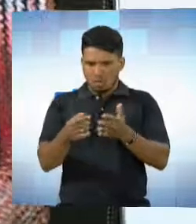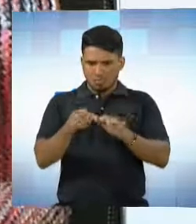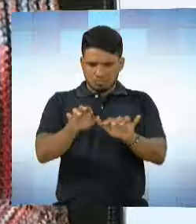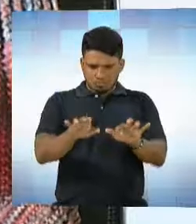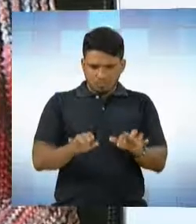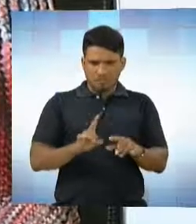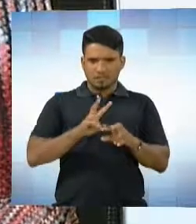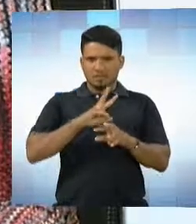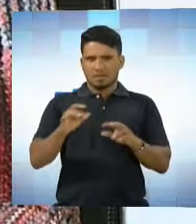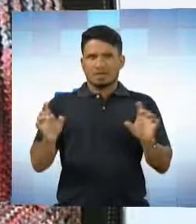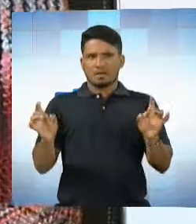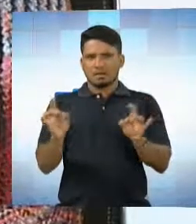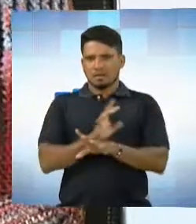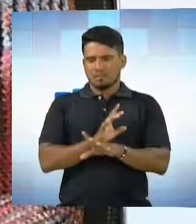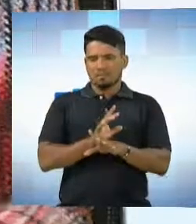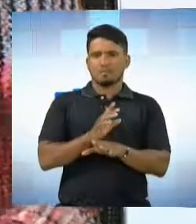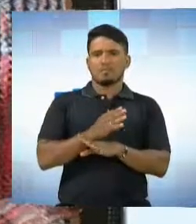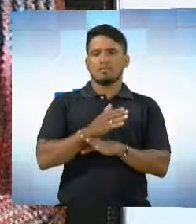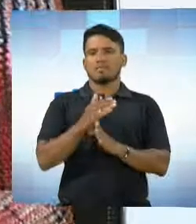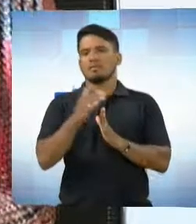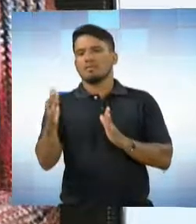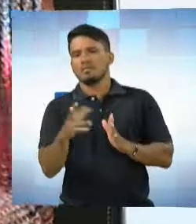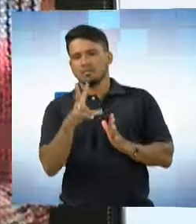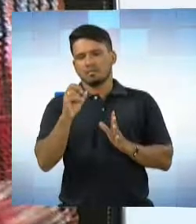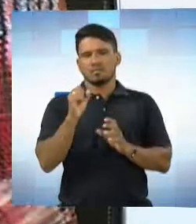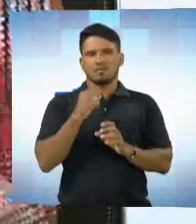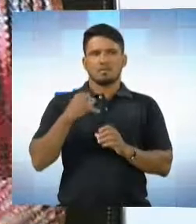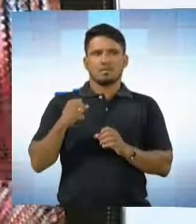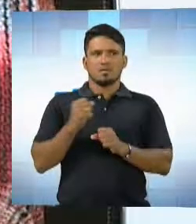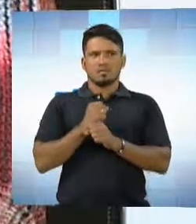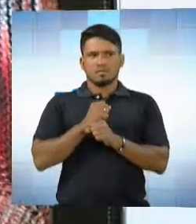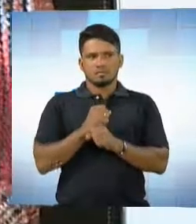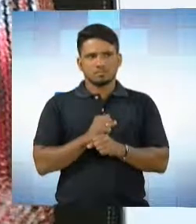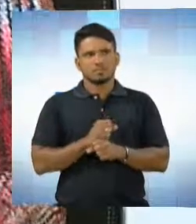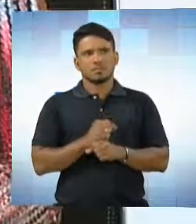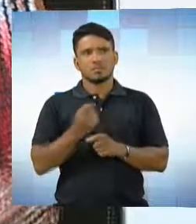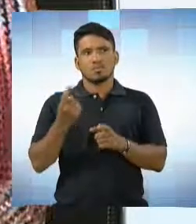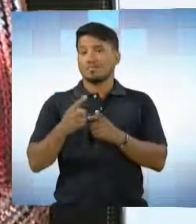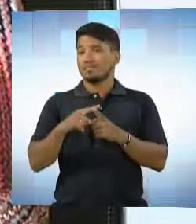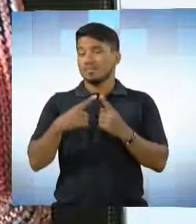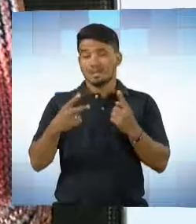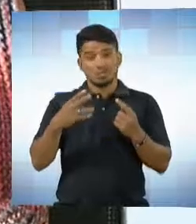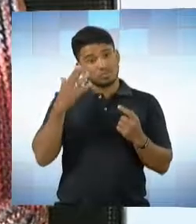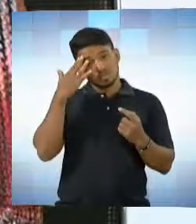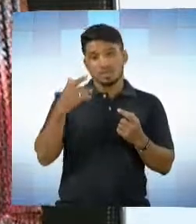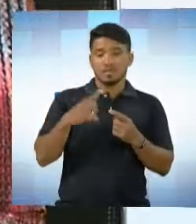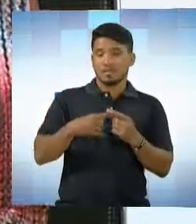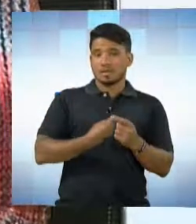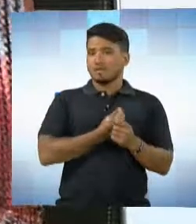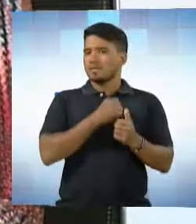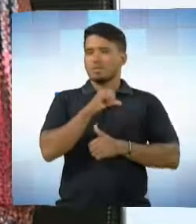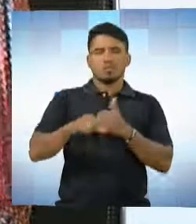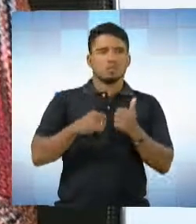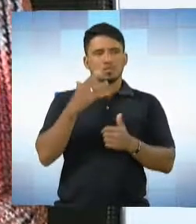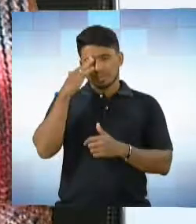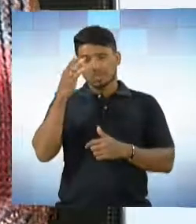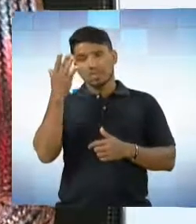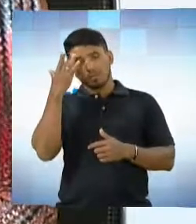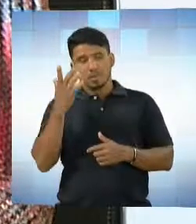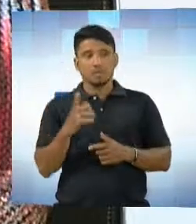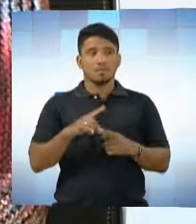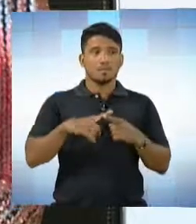coisas assim de repente mudam, a nossa vida é muito assim, ela dá muito giro, a cada dia, a gente não sabe o que vai ser de amanhã, mas